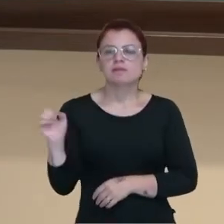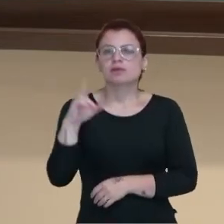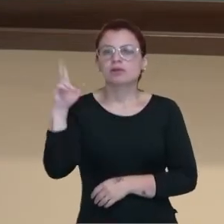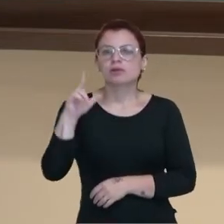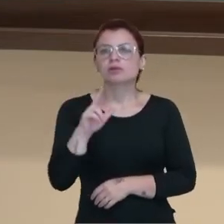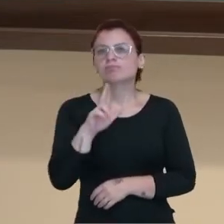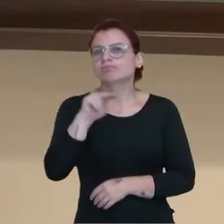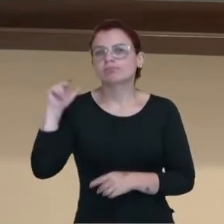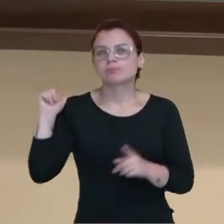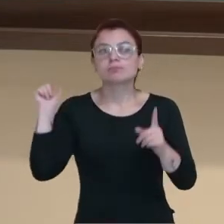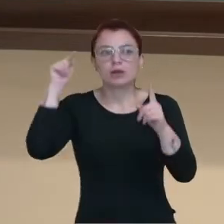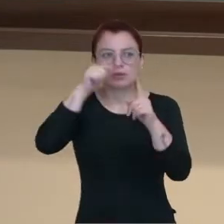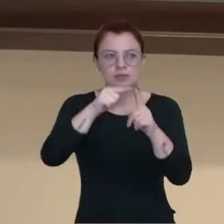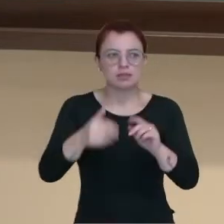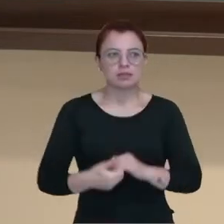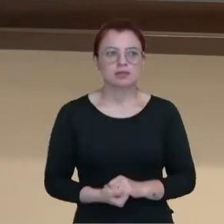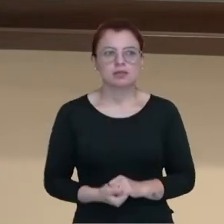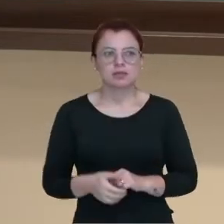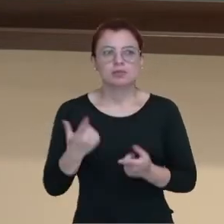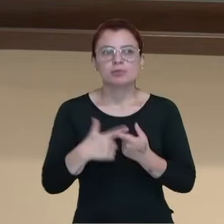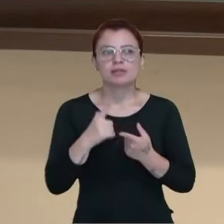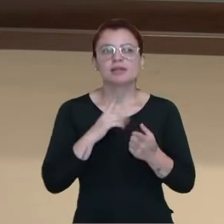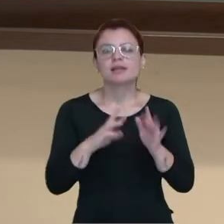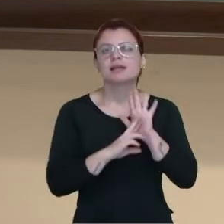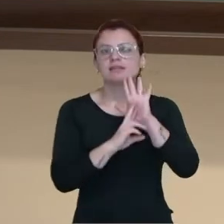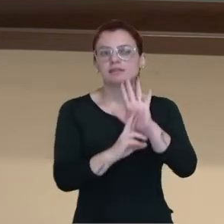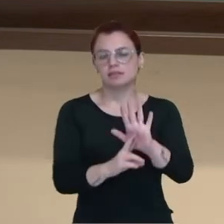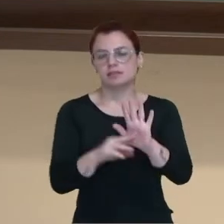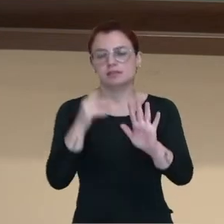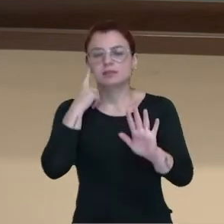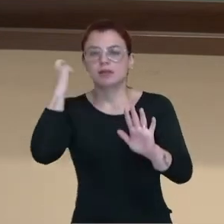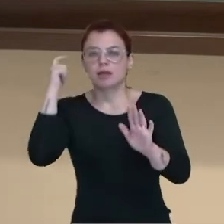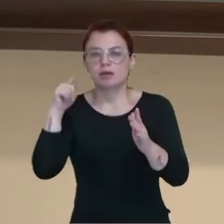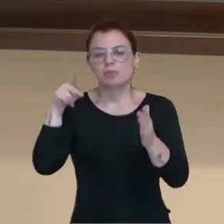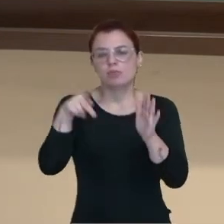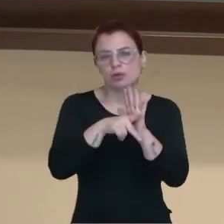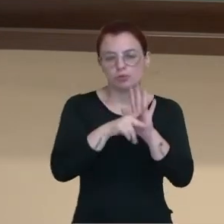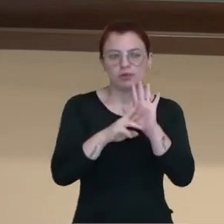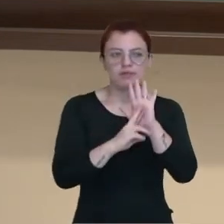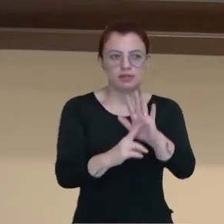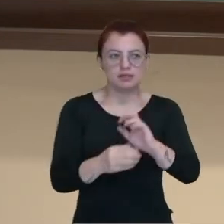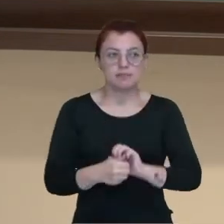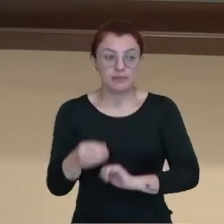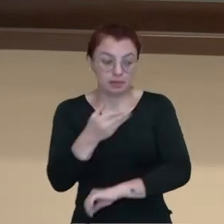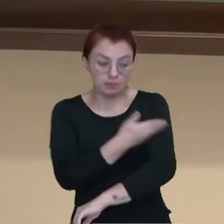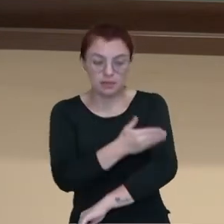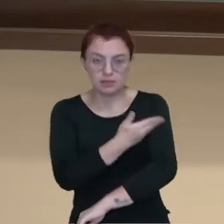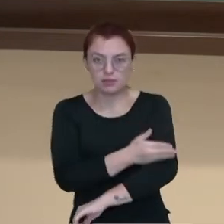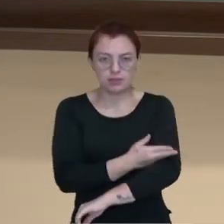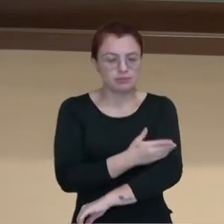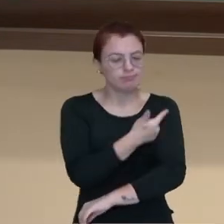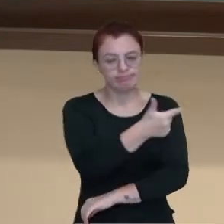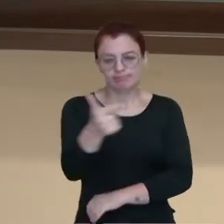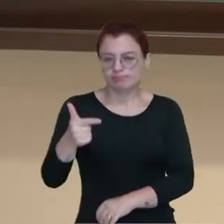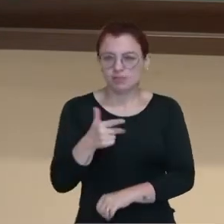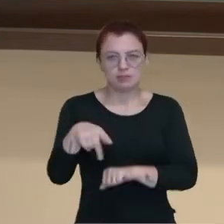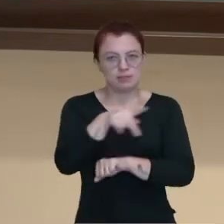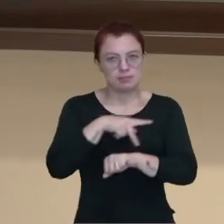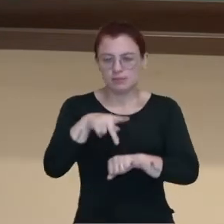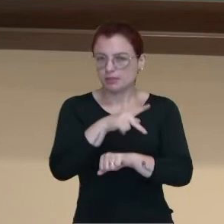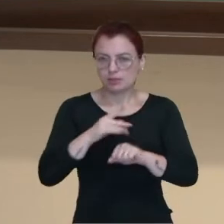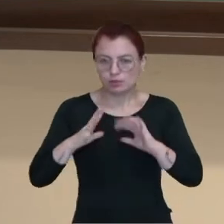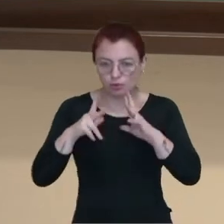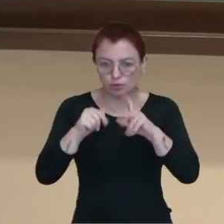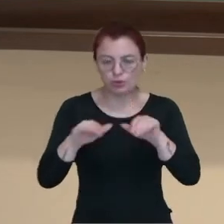serão alcançados, porque representam apenas ideais de referência. Na prática, nenhum país será